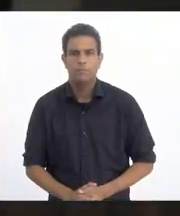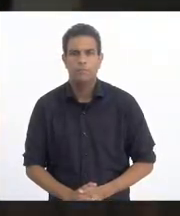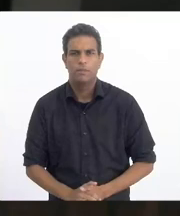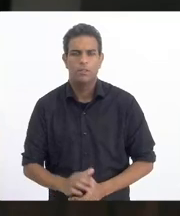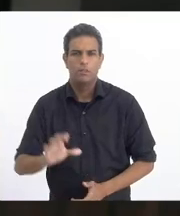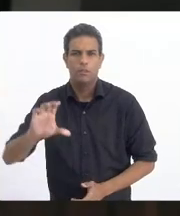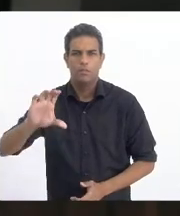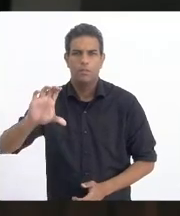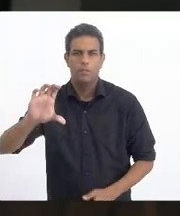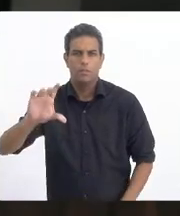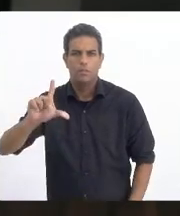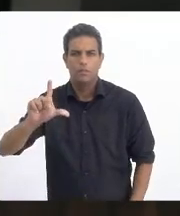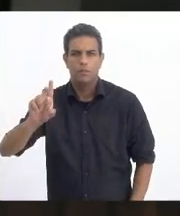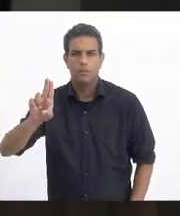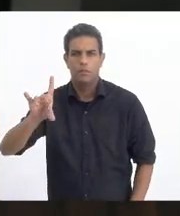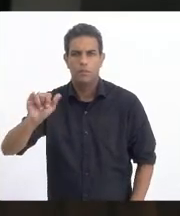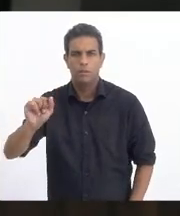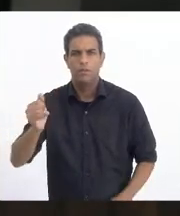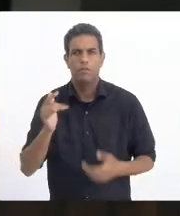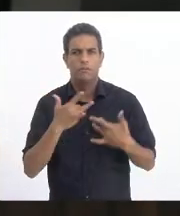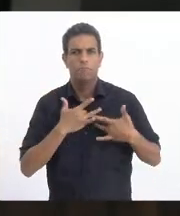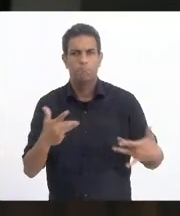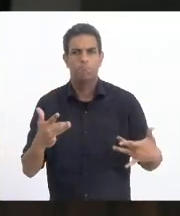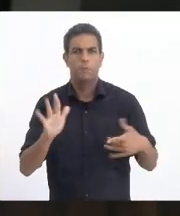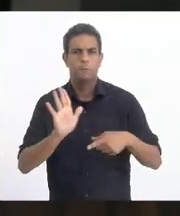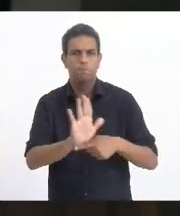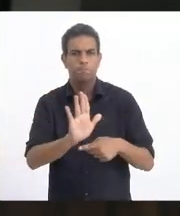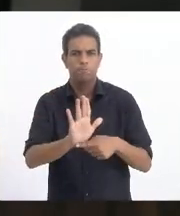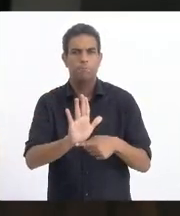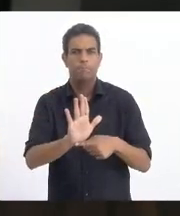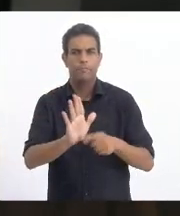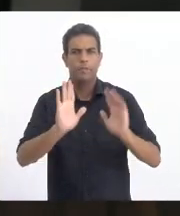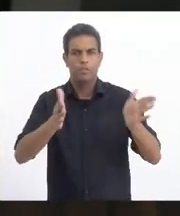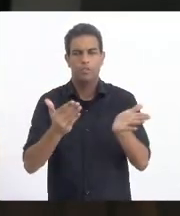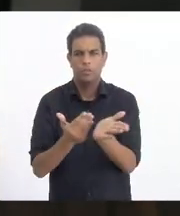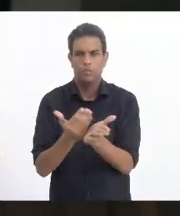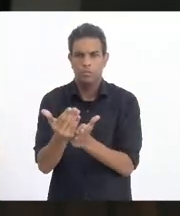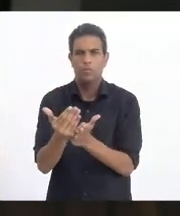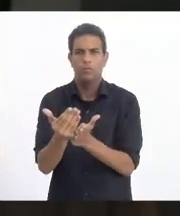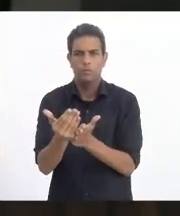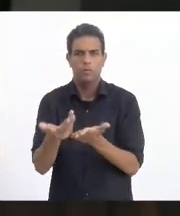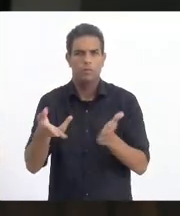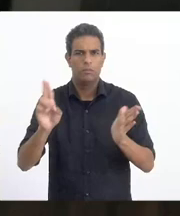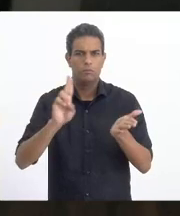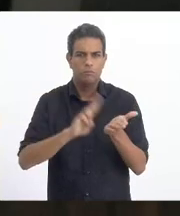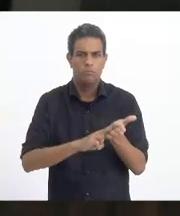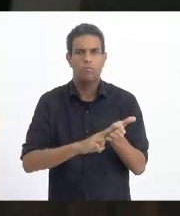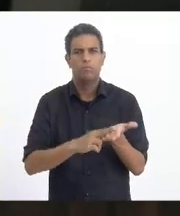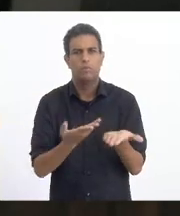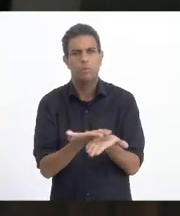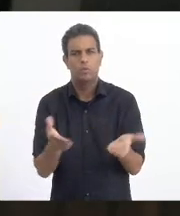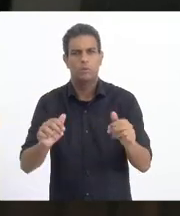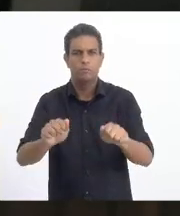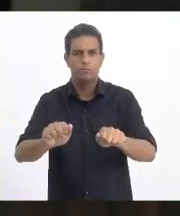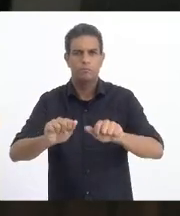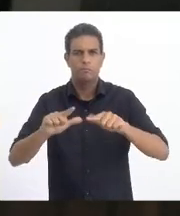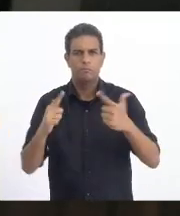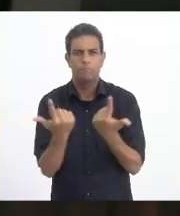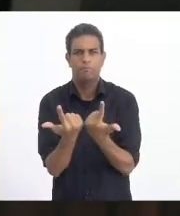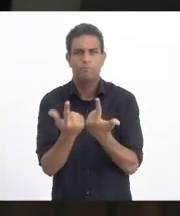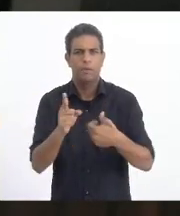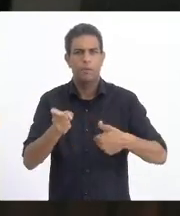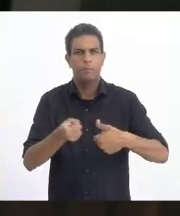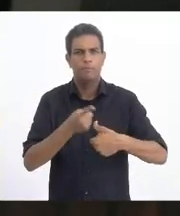Cláudia, quero me solidarizar à tua fala, dizer que, como disse no início, há um compromisso aqui de nós,